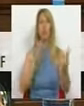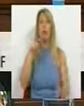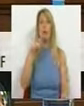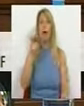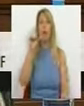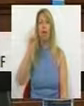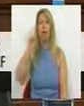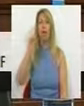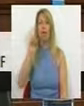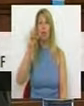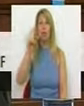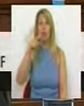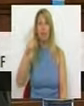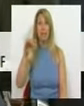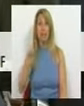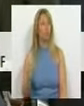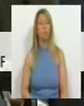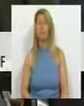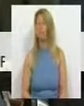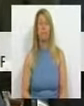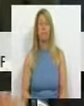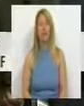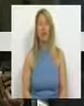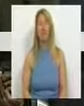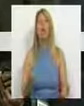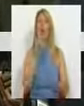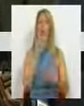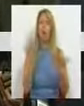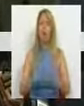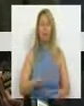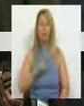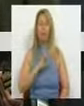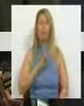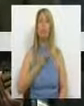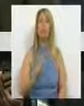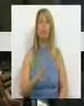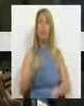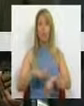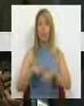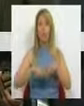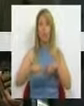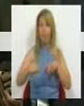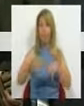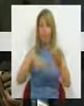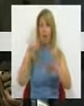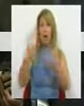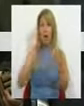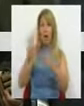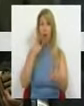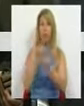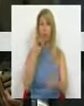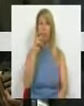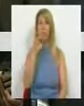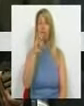Não. Muito bem. Doutor, o vosso período de análise desta auditoria forense foi de